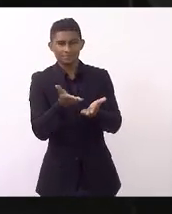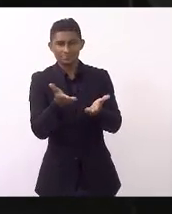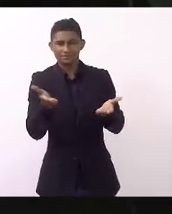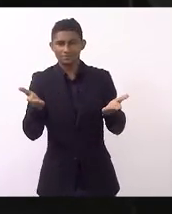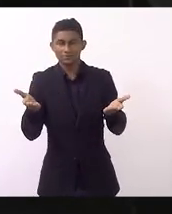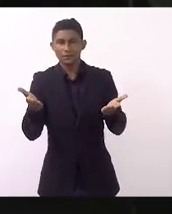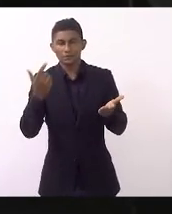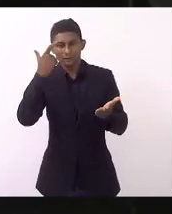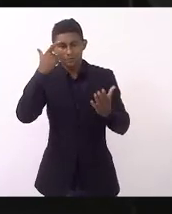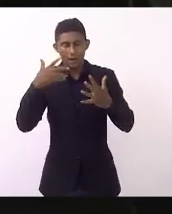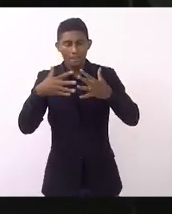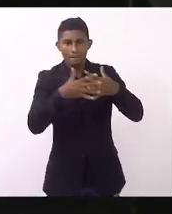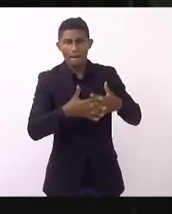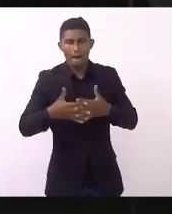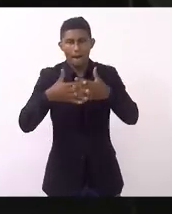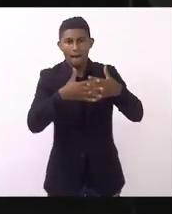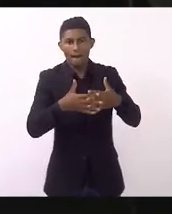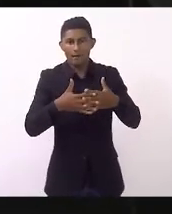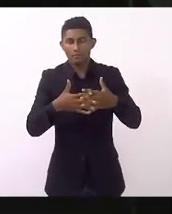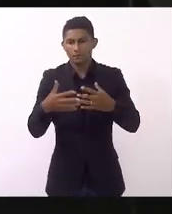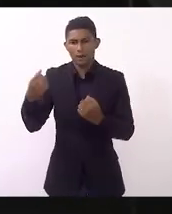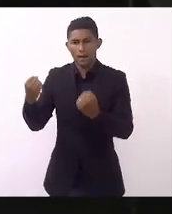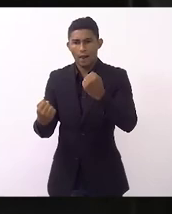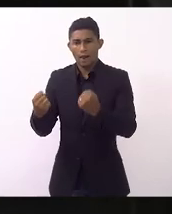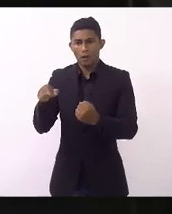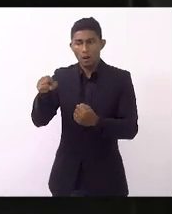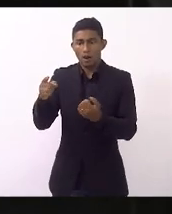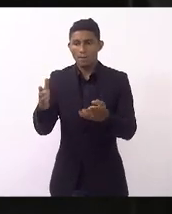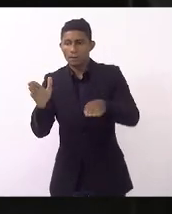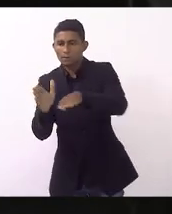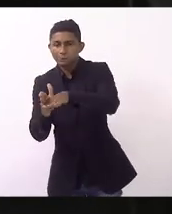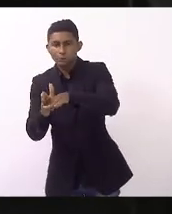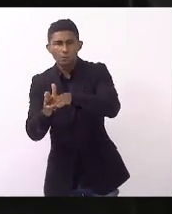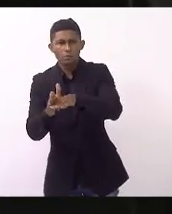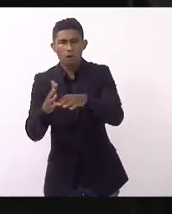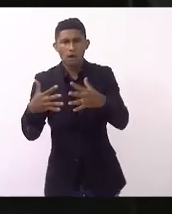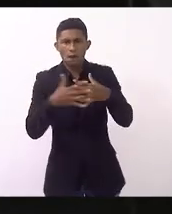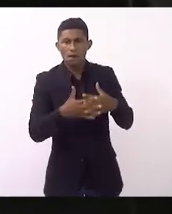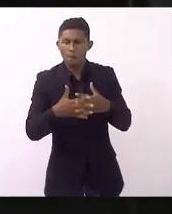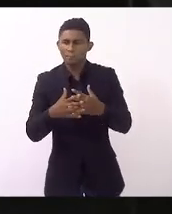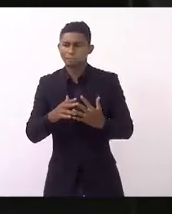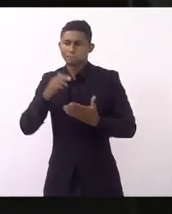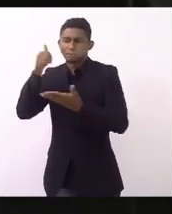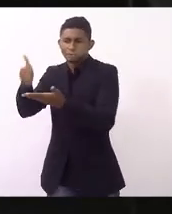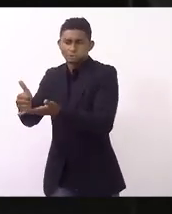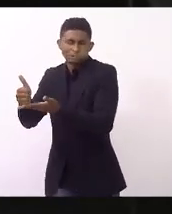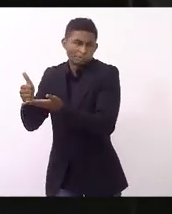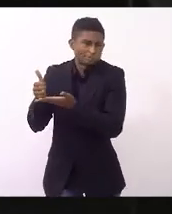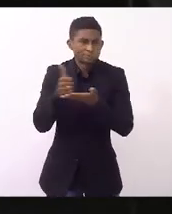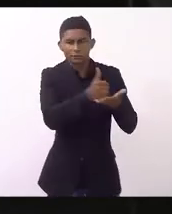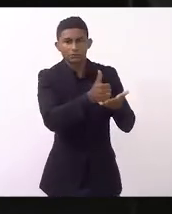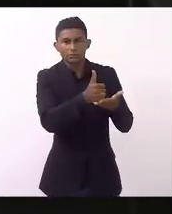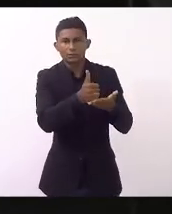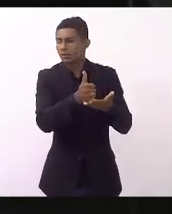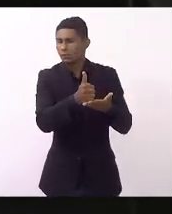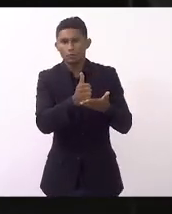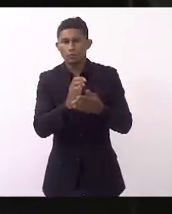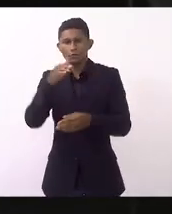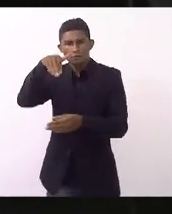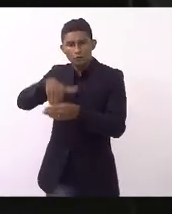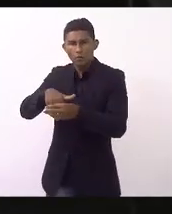dos reboques. Eu votei a favor da população. E eu não tenho interesses